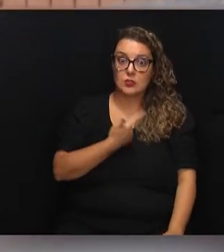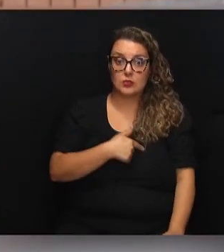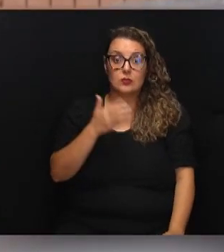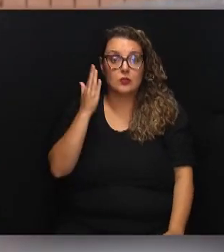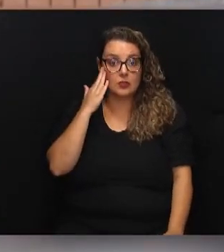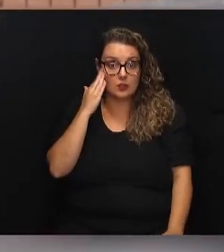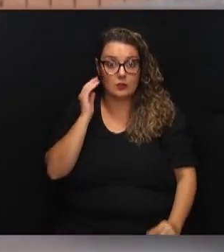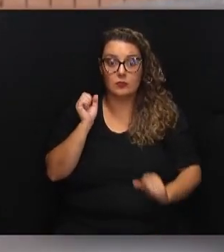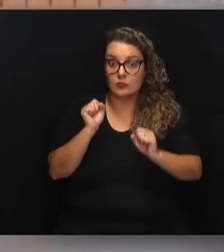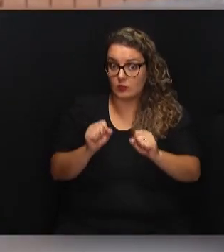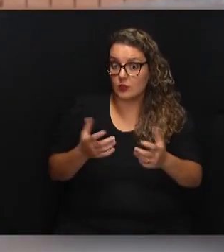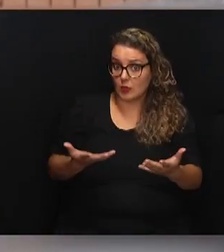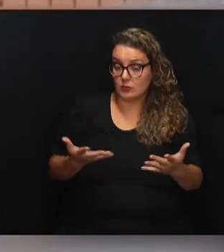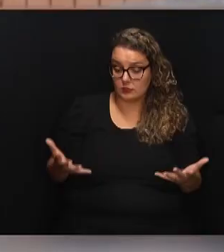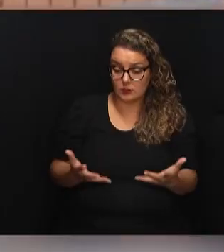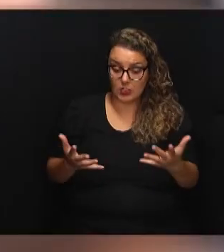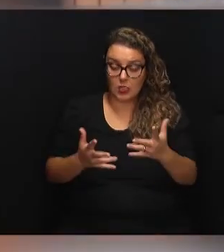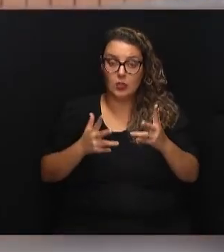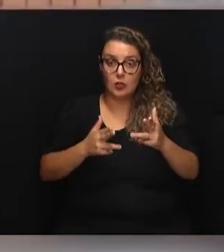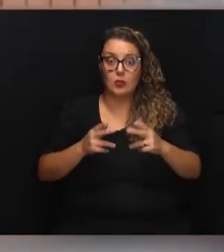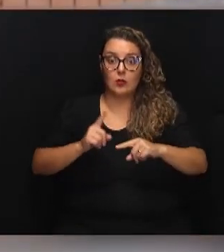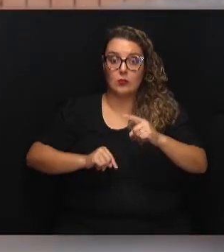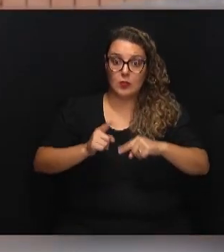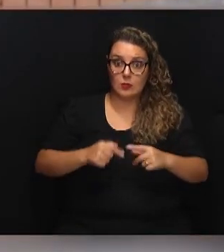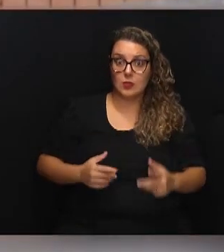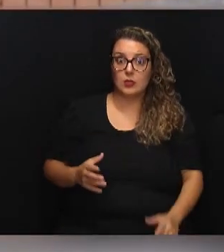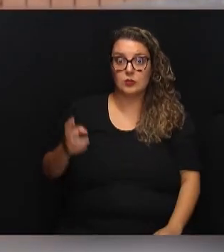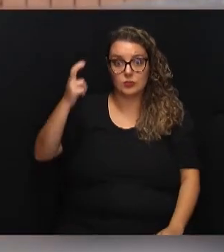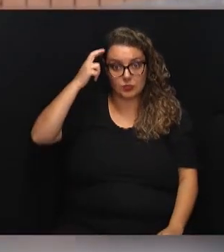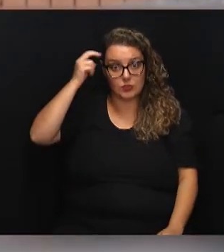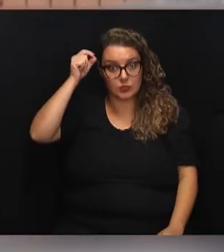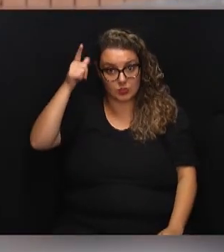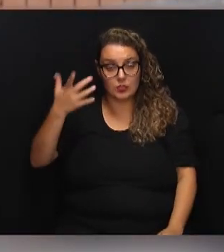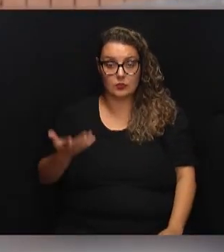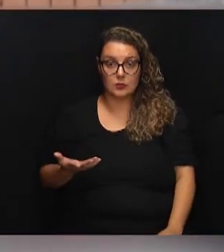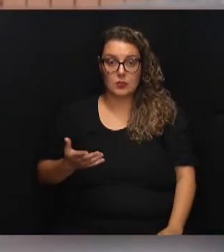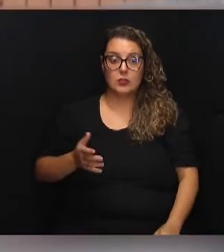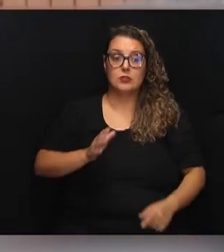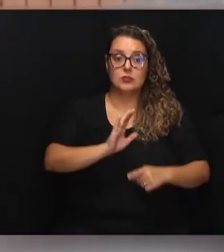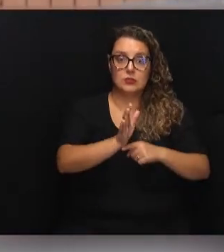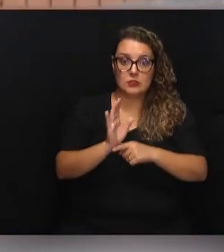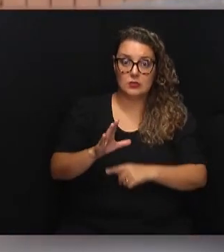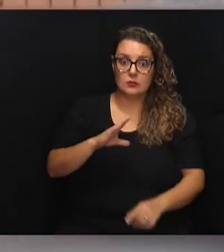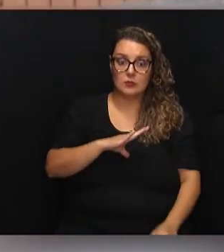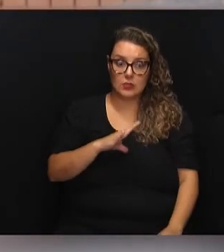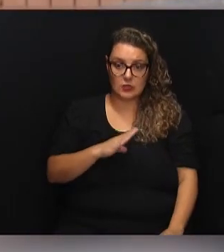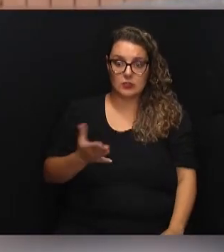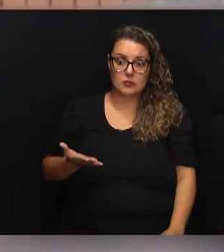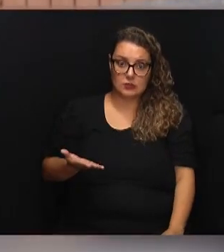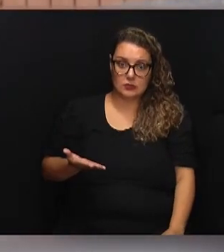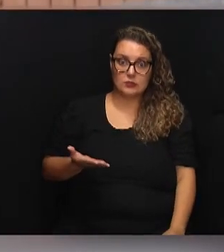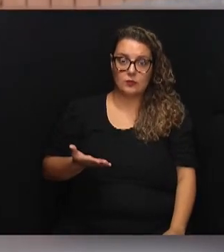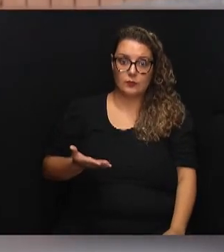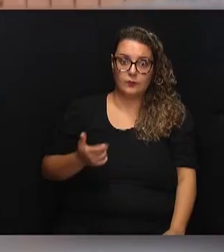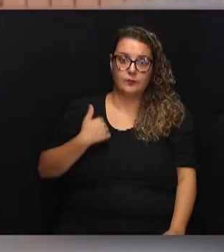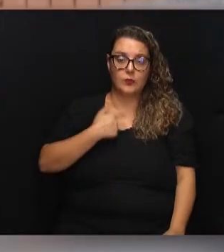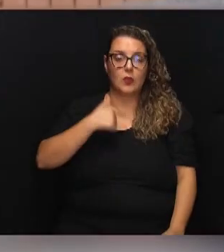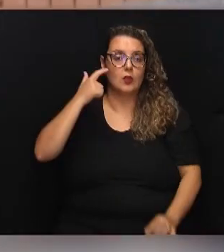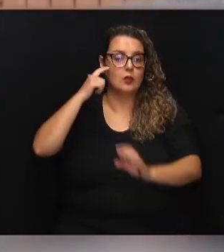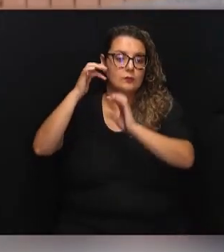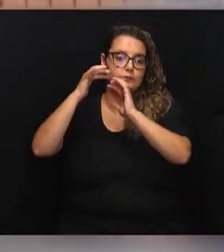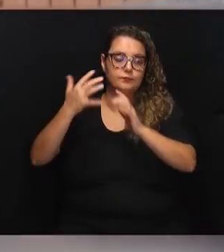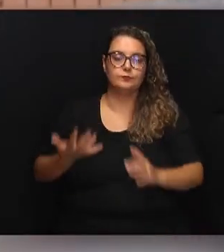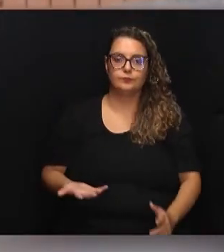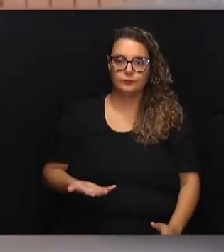podem se promover como equipamentos de cultura, como equipamentos de cinema na cidade. Nós vamos pensar